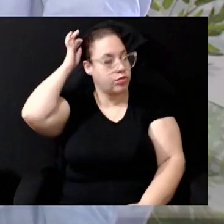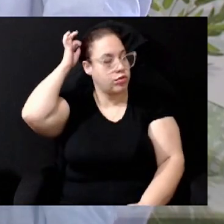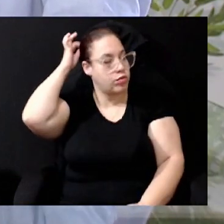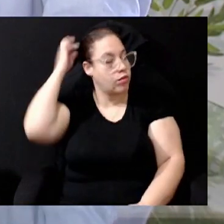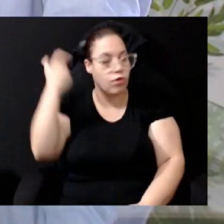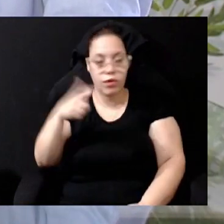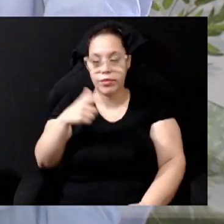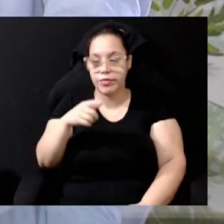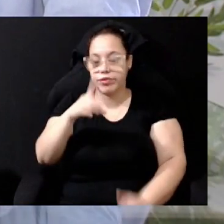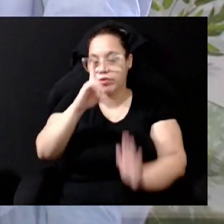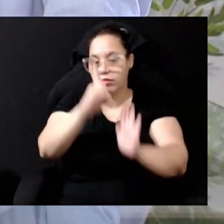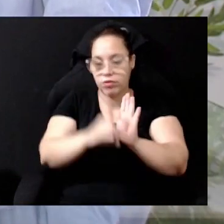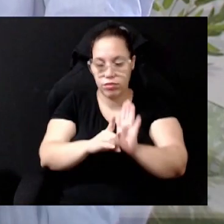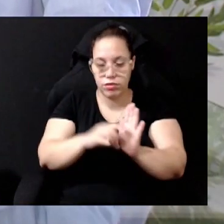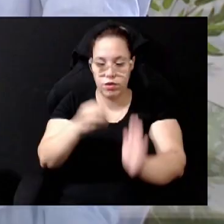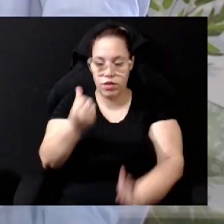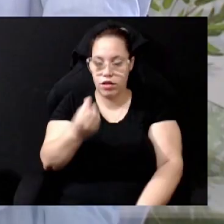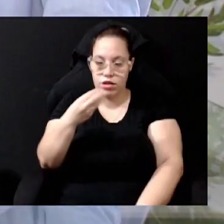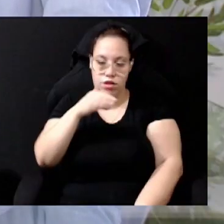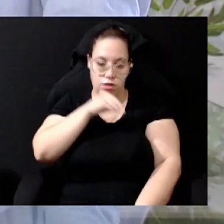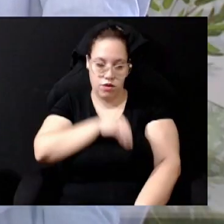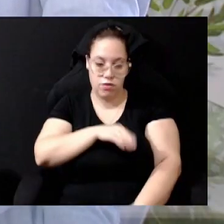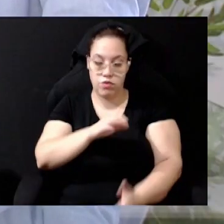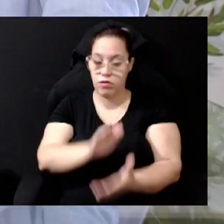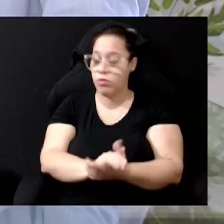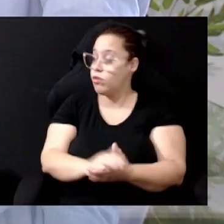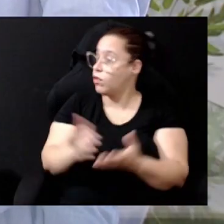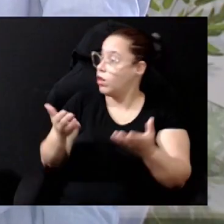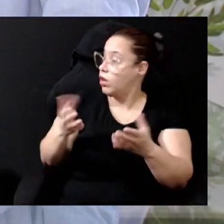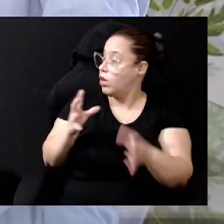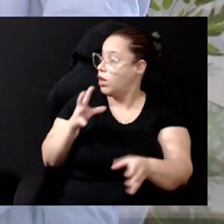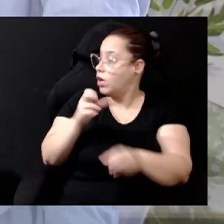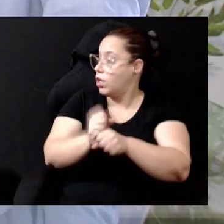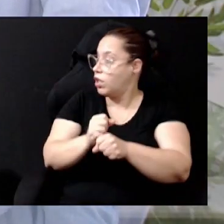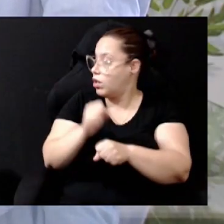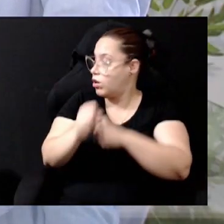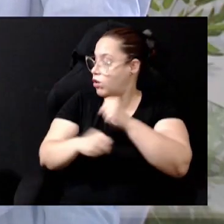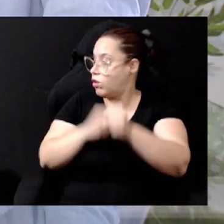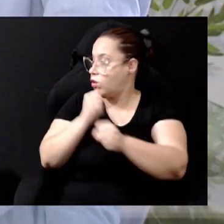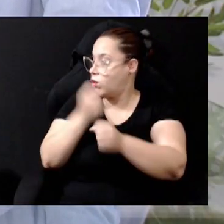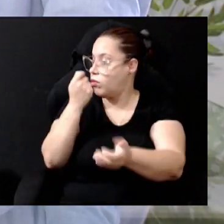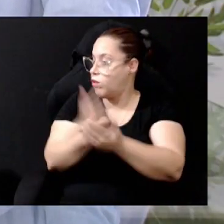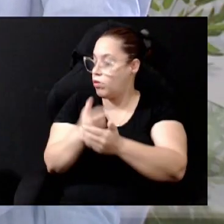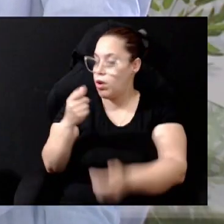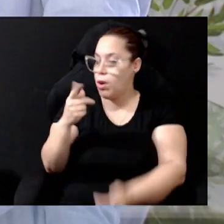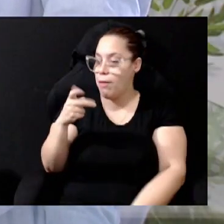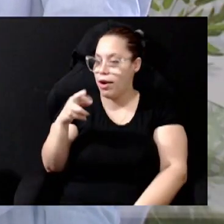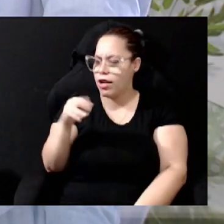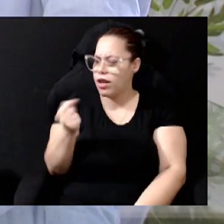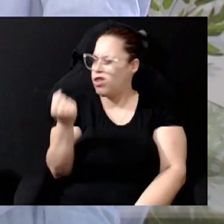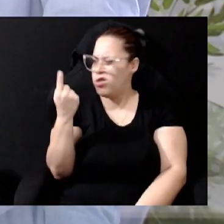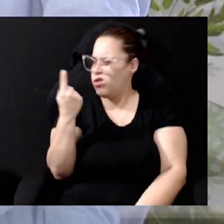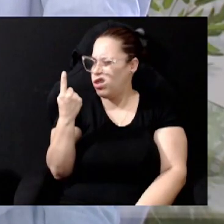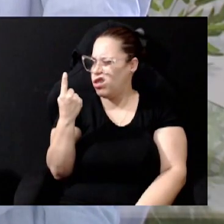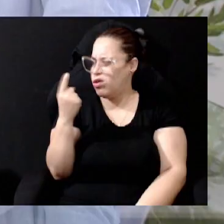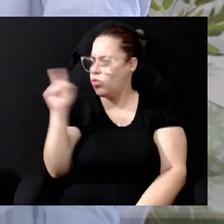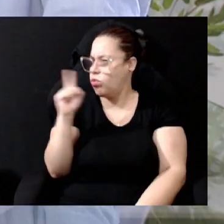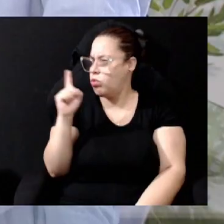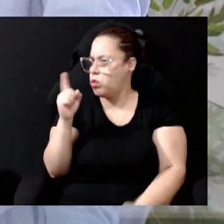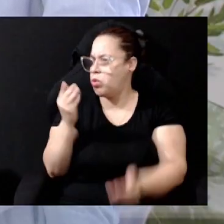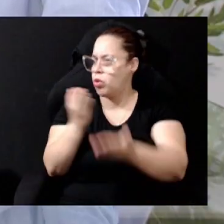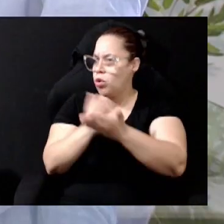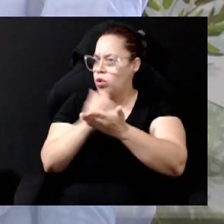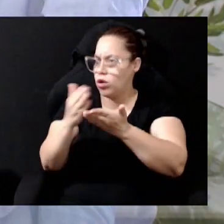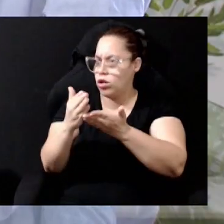receber o 13º. E esse acréscimo anual pode ser pago em parcela única ou dividido em até duas parcelas, né,